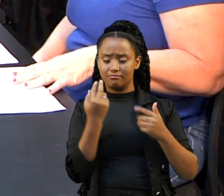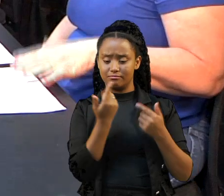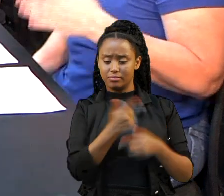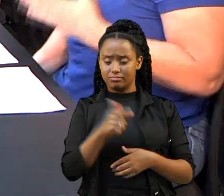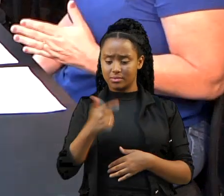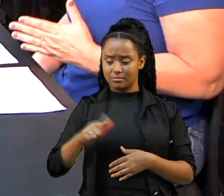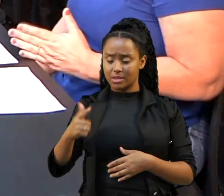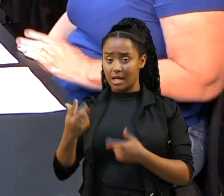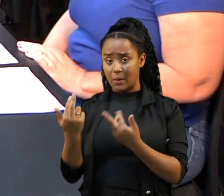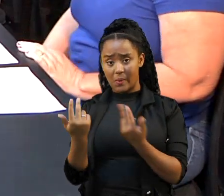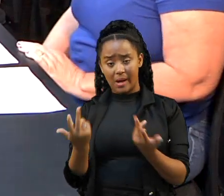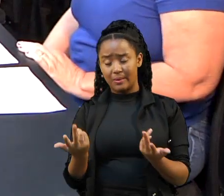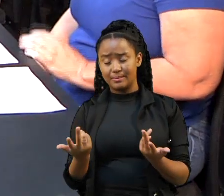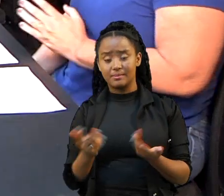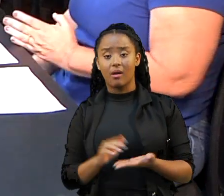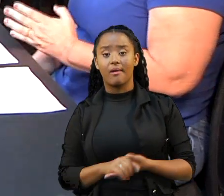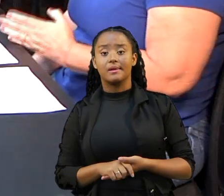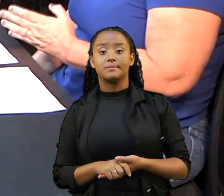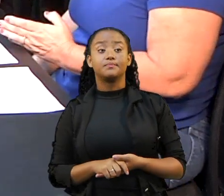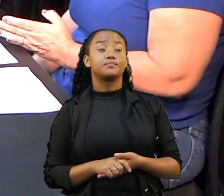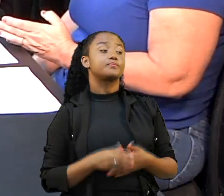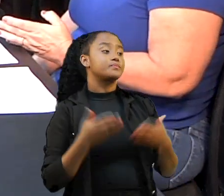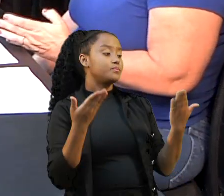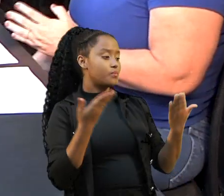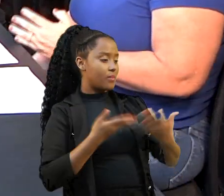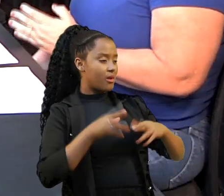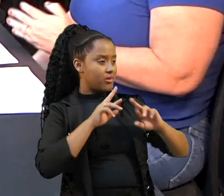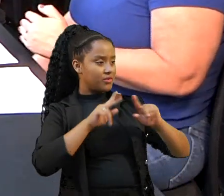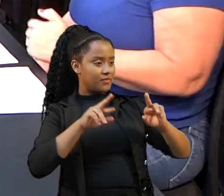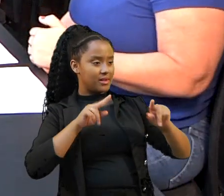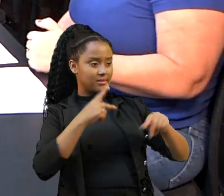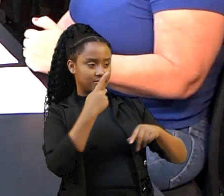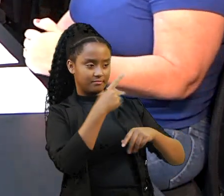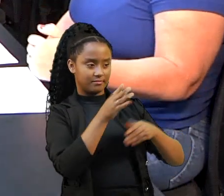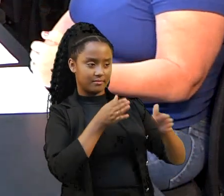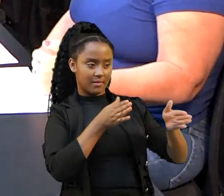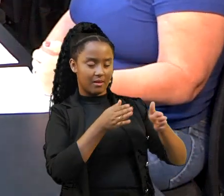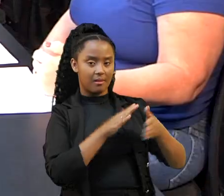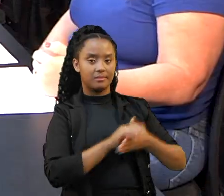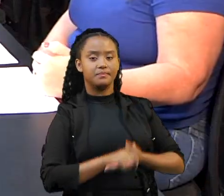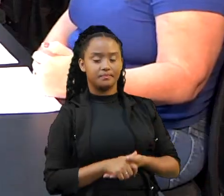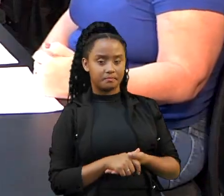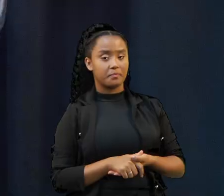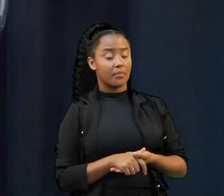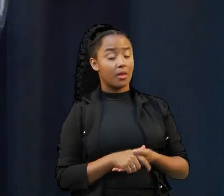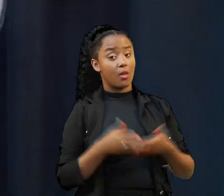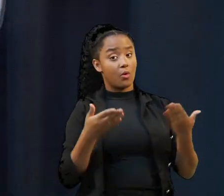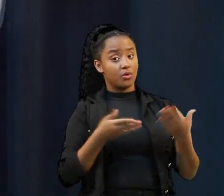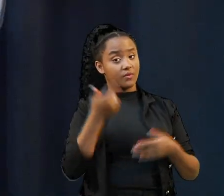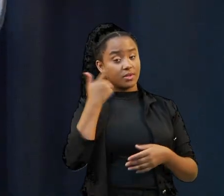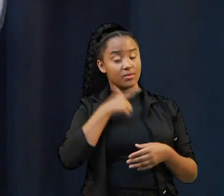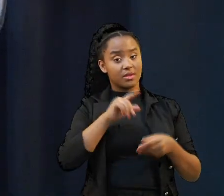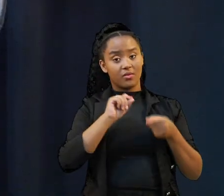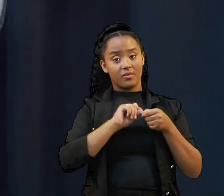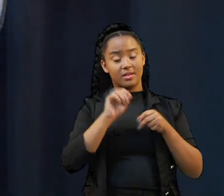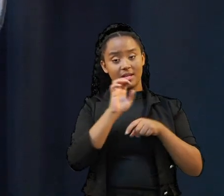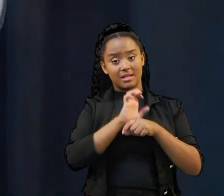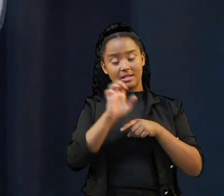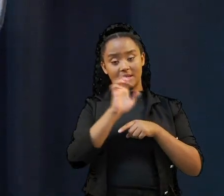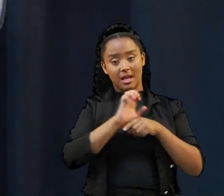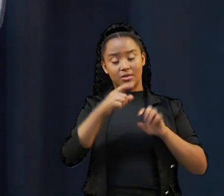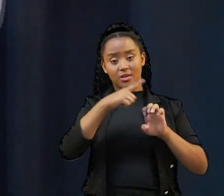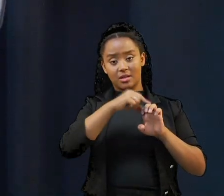só, Brena, hoje é diferente dessa época, né? Você já faz um estágio na ESEBA e